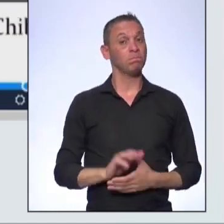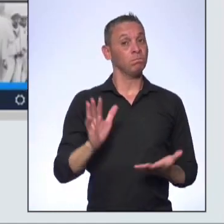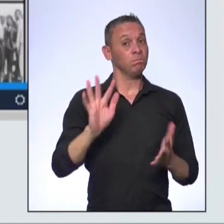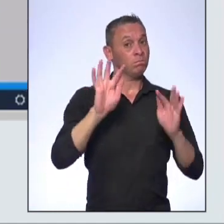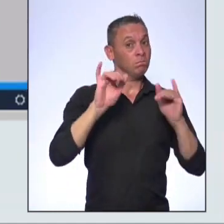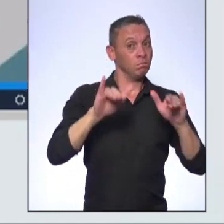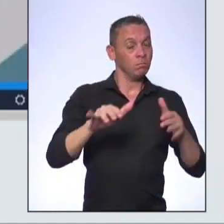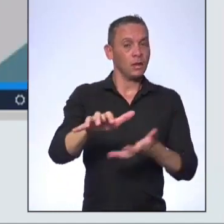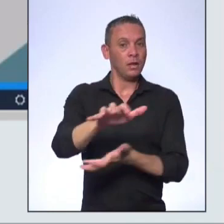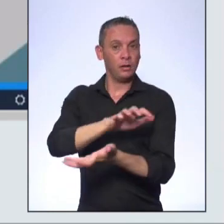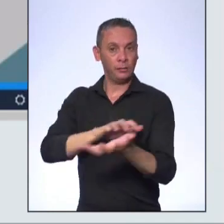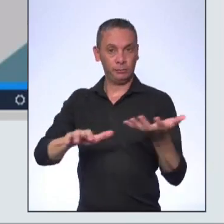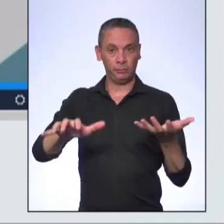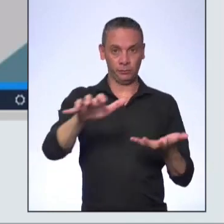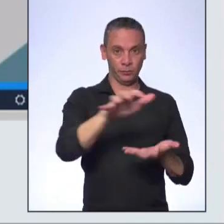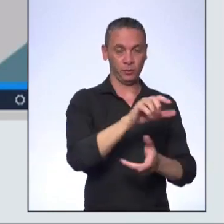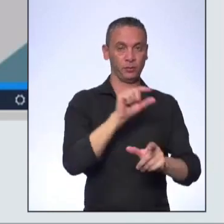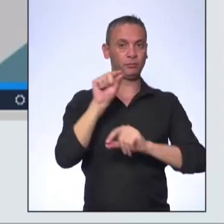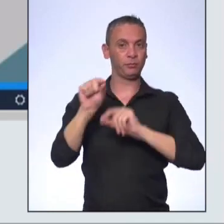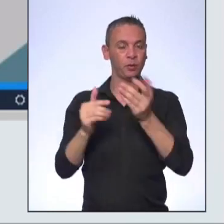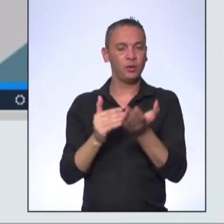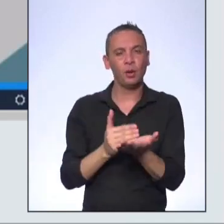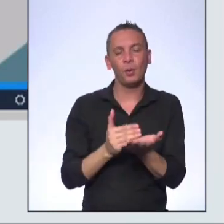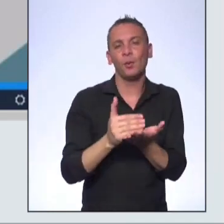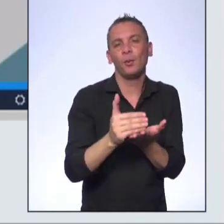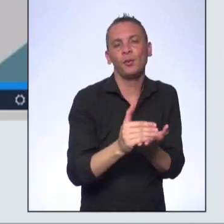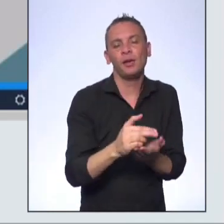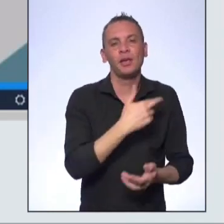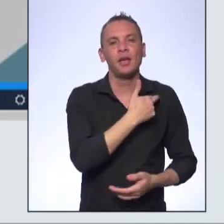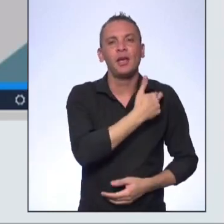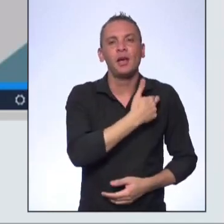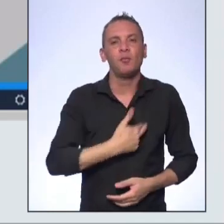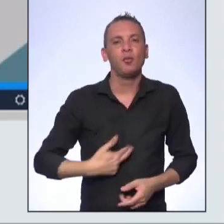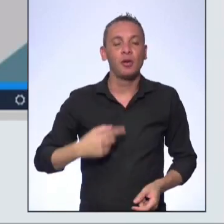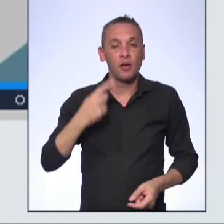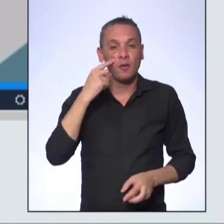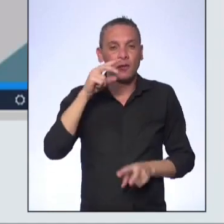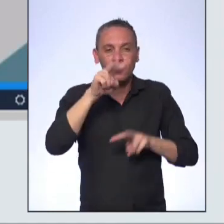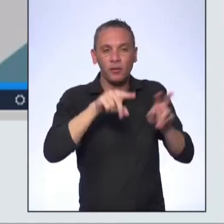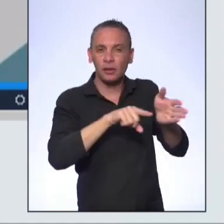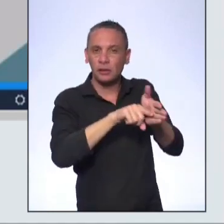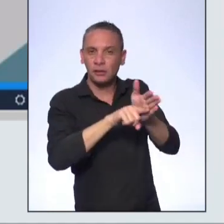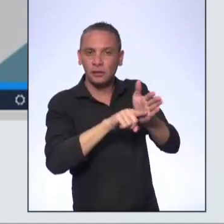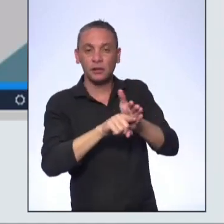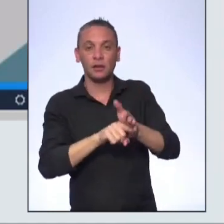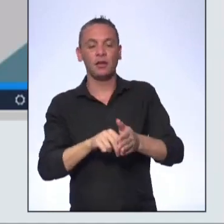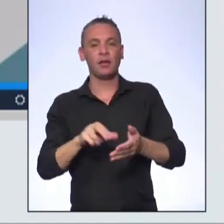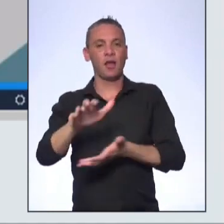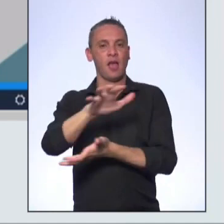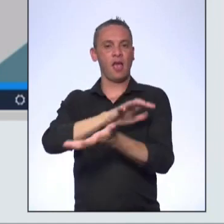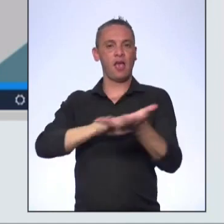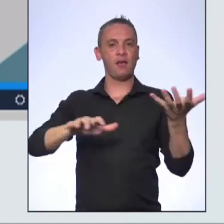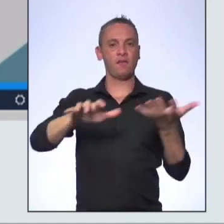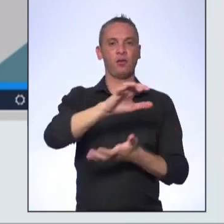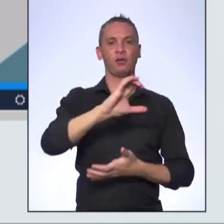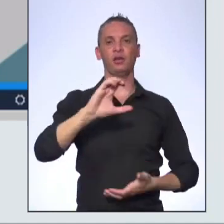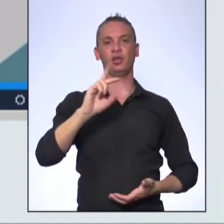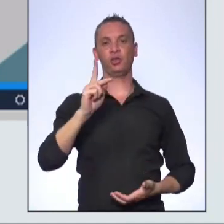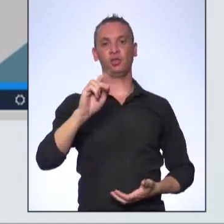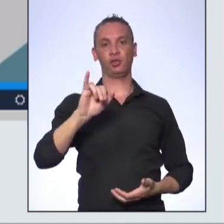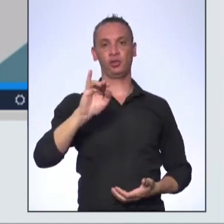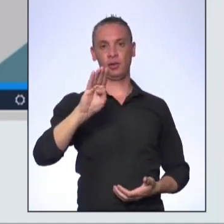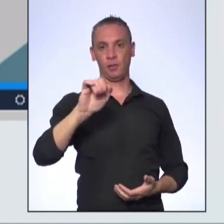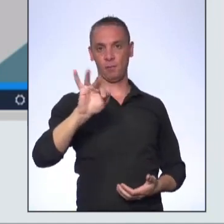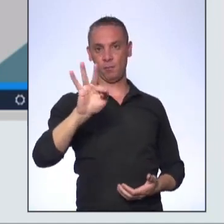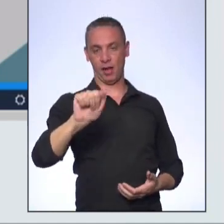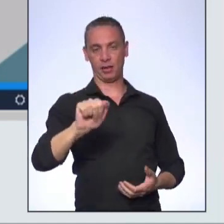finalizar as revoltas ocorridas na fase inicial da República Velha, iremos analisar a Revolta da Chibata. A